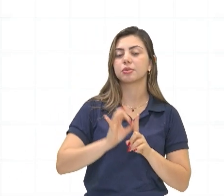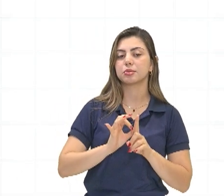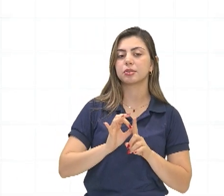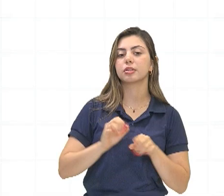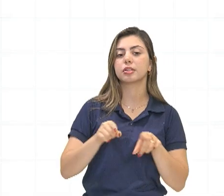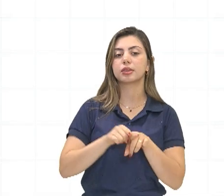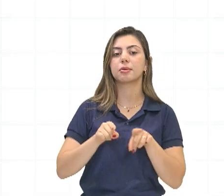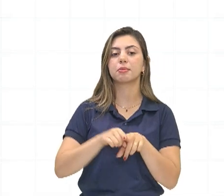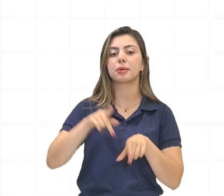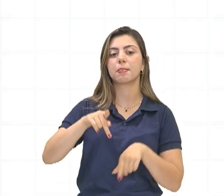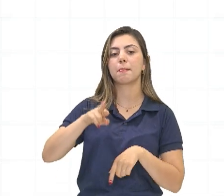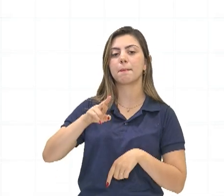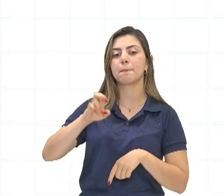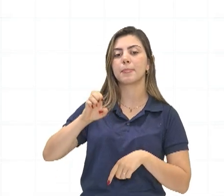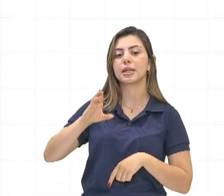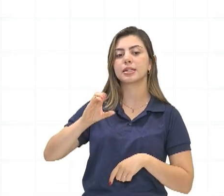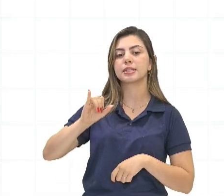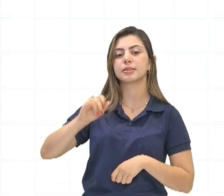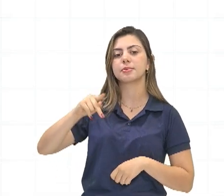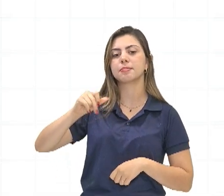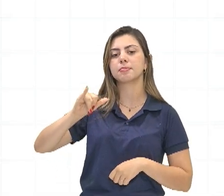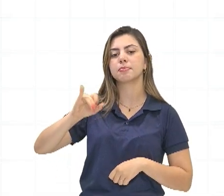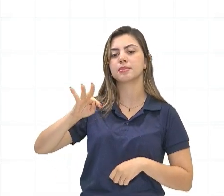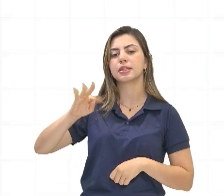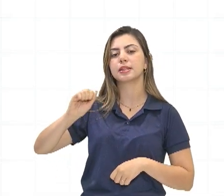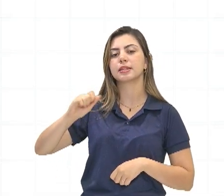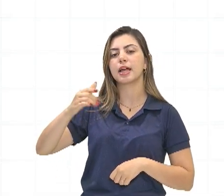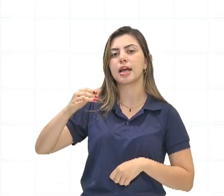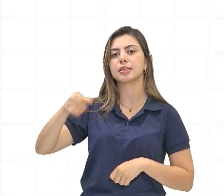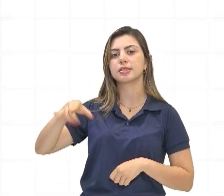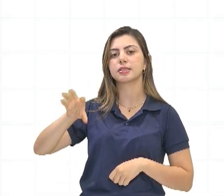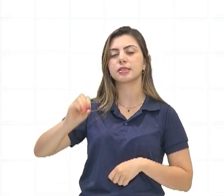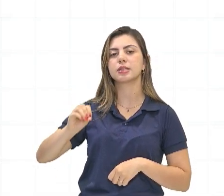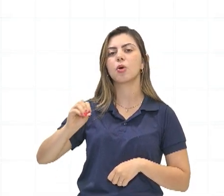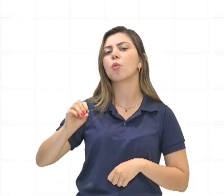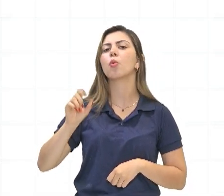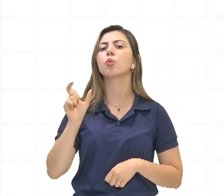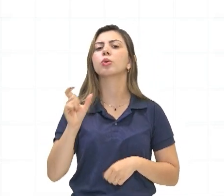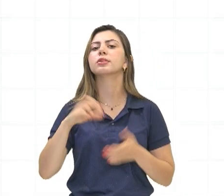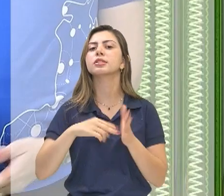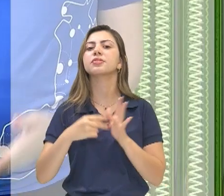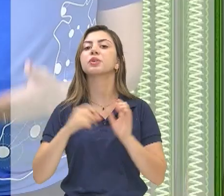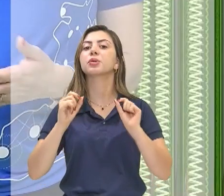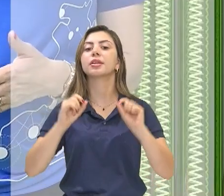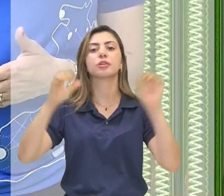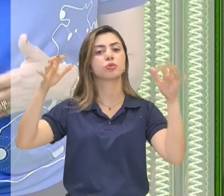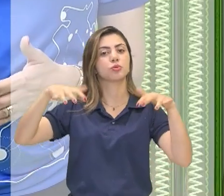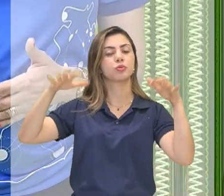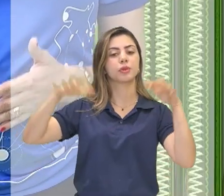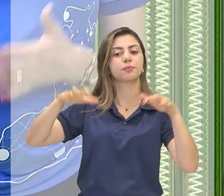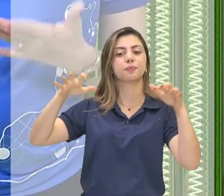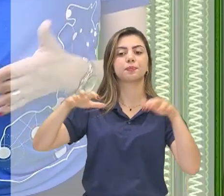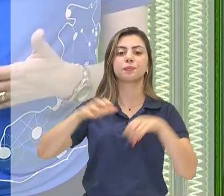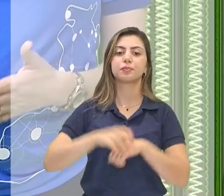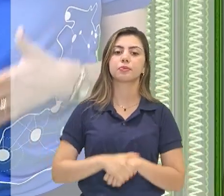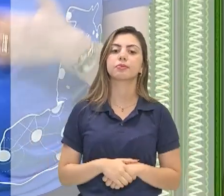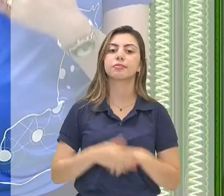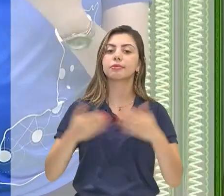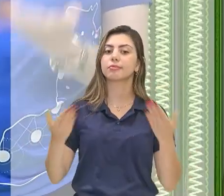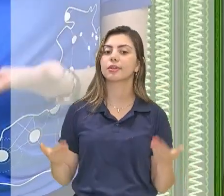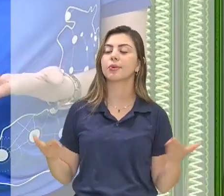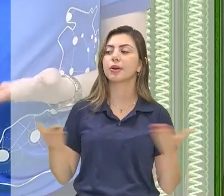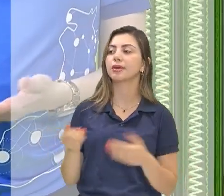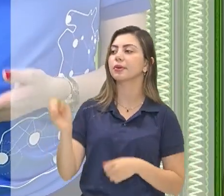e precipitação. Quando a gente fala em precipitação, a gente está falando em chuva. E aqui a gente